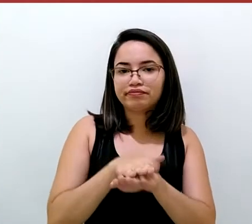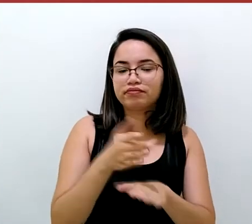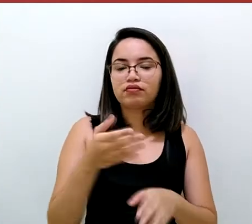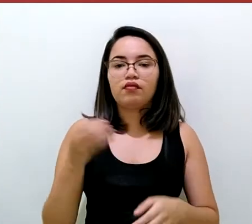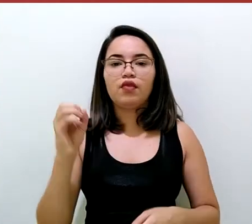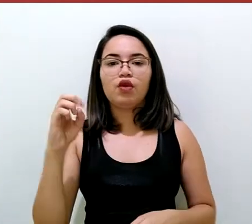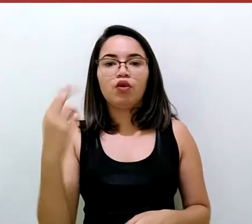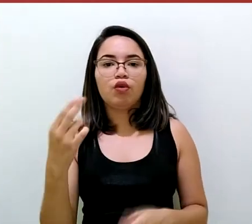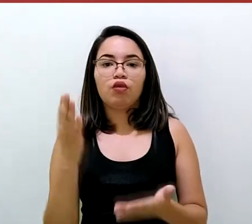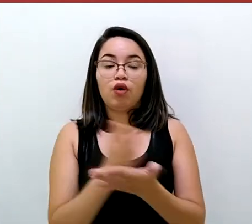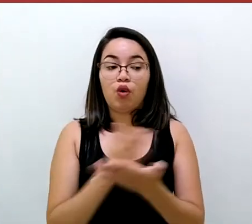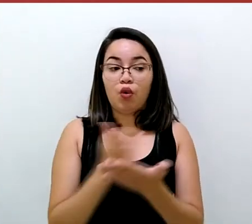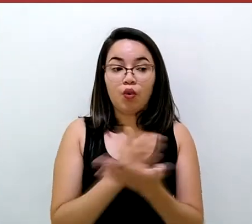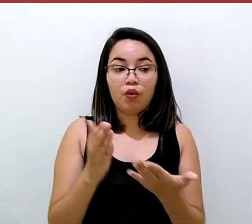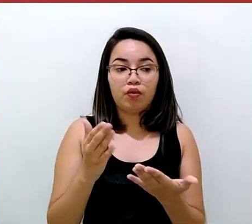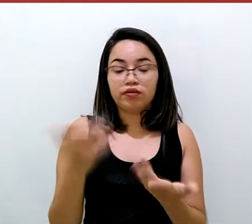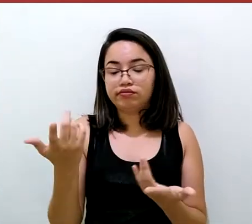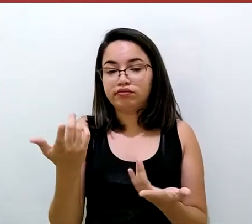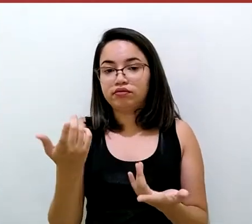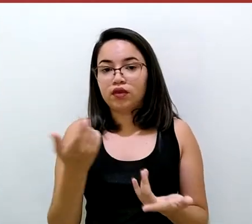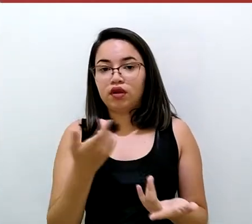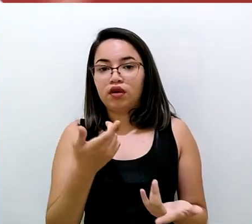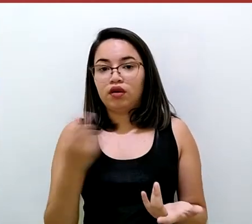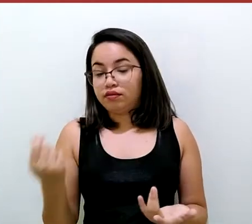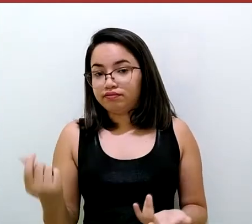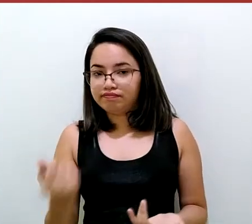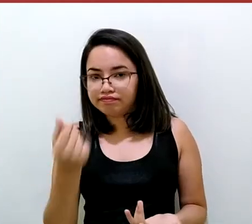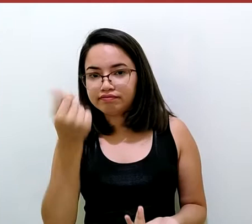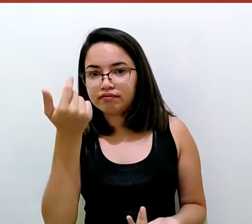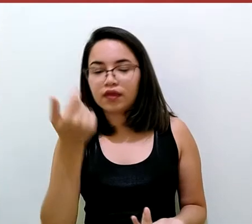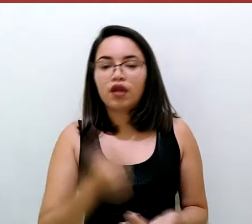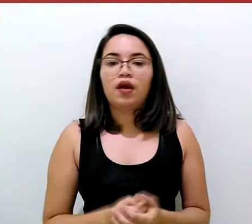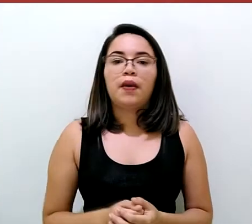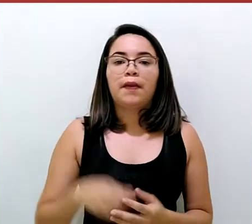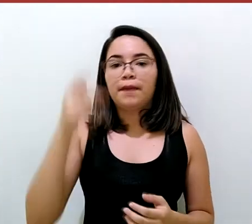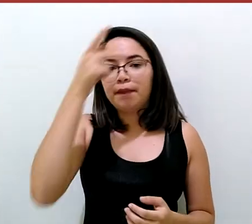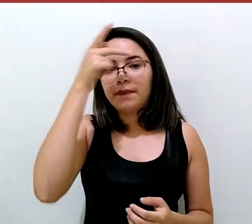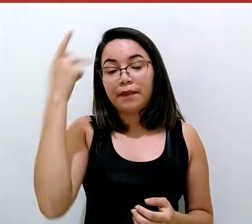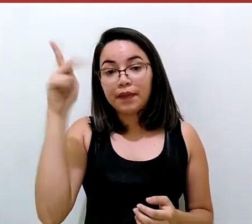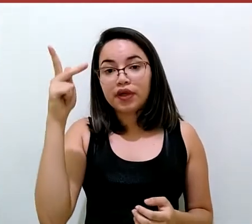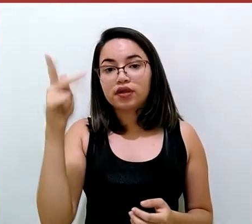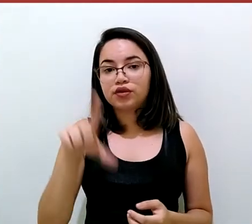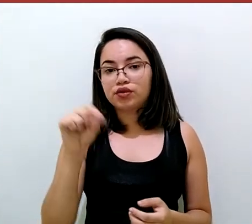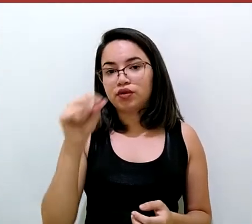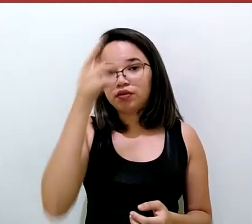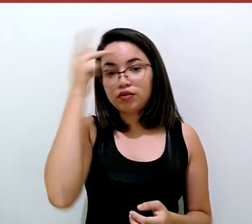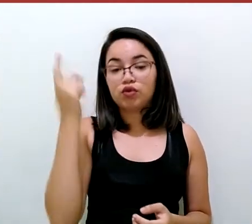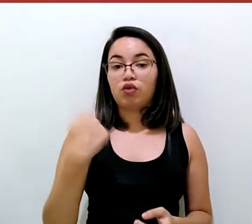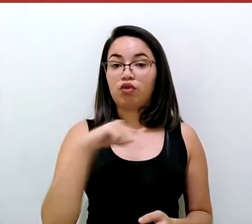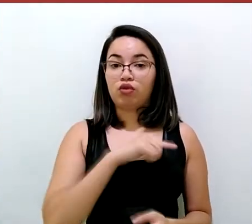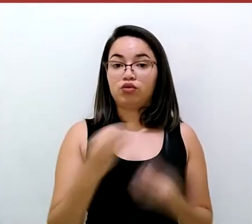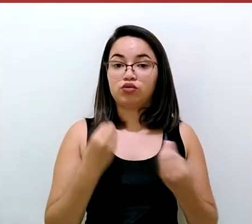sexo, ou alguma vantagem financeira para escolher alguém. Nós, como pais,